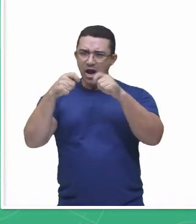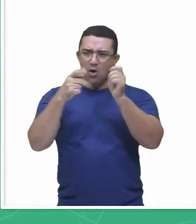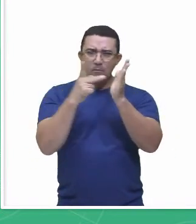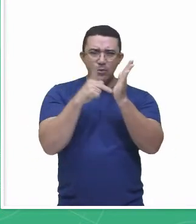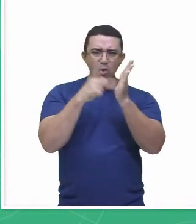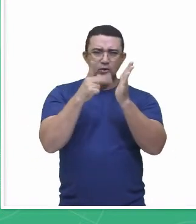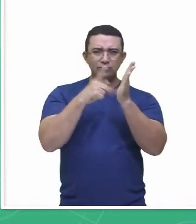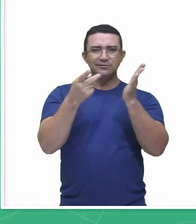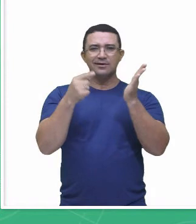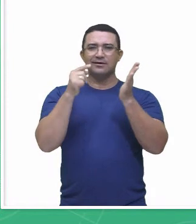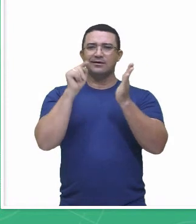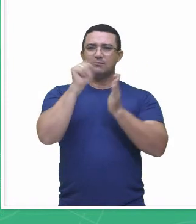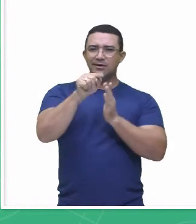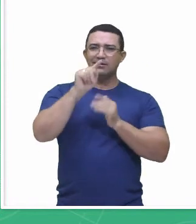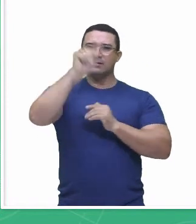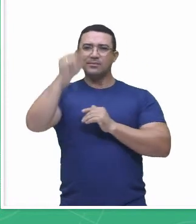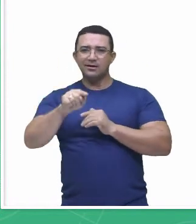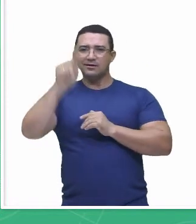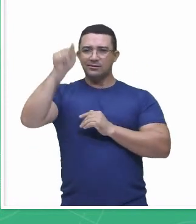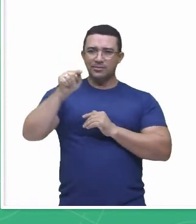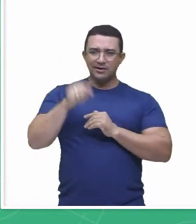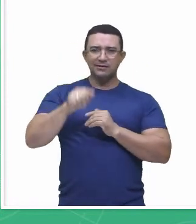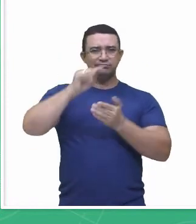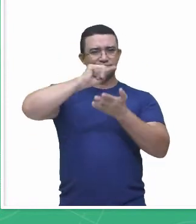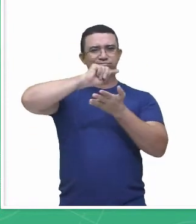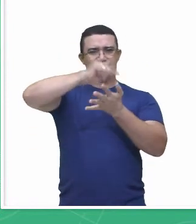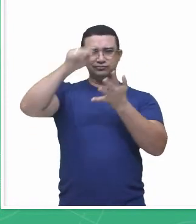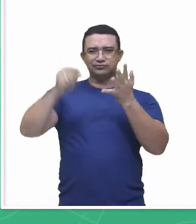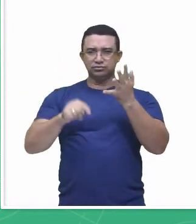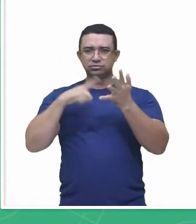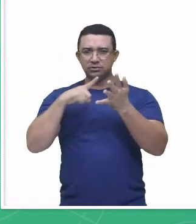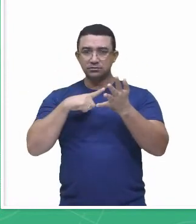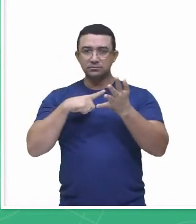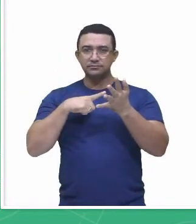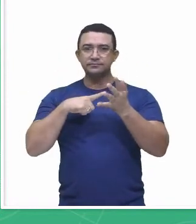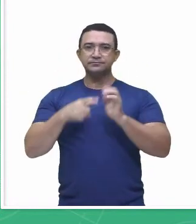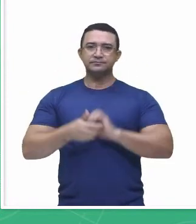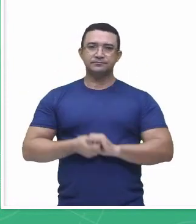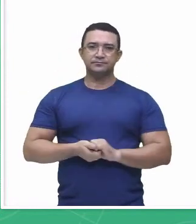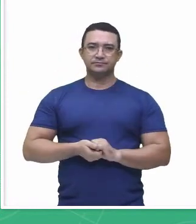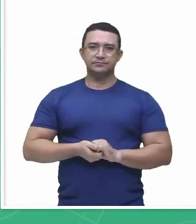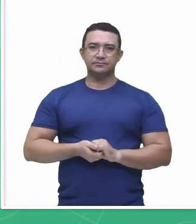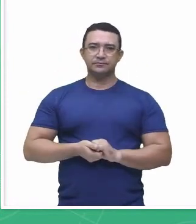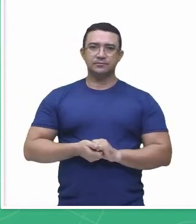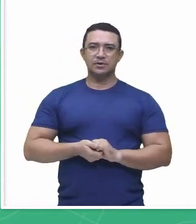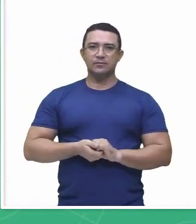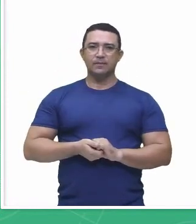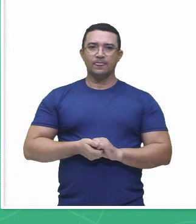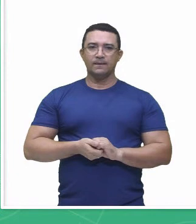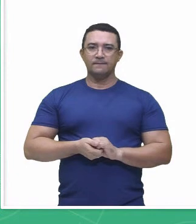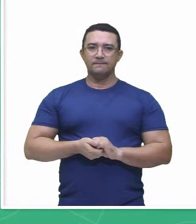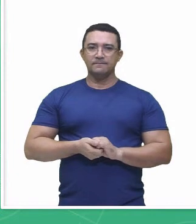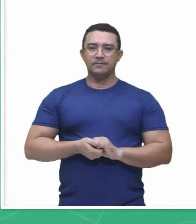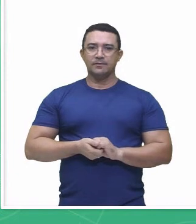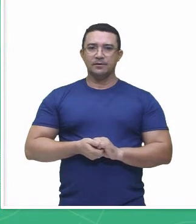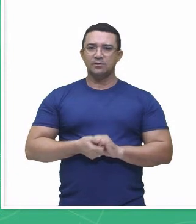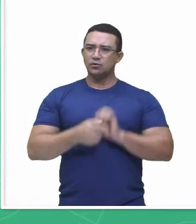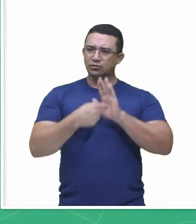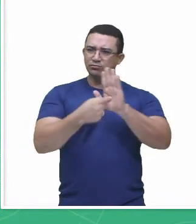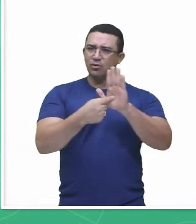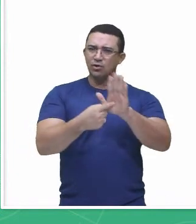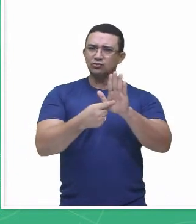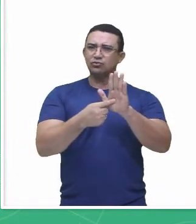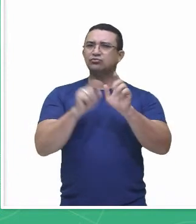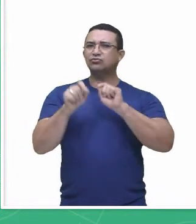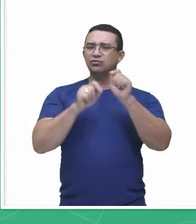com importantes funções para a progressão temática. Nesse miniconto, as reticências foram utilizadas para indicar, então notem, a gente